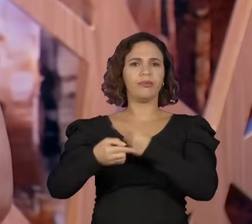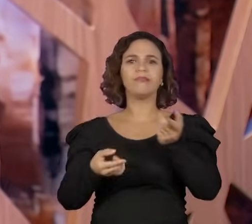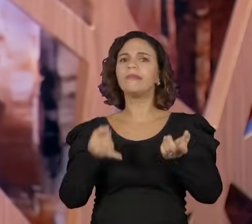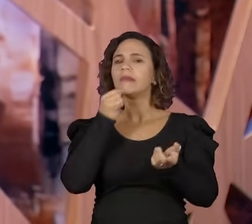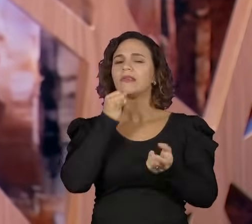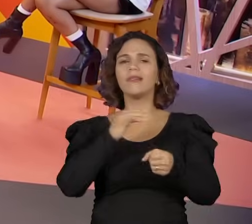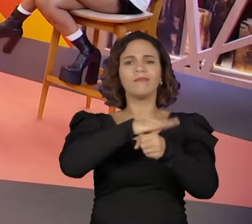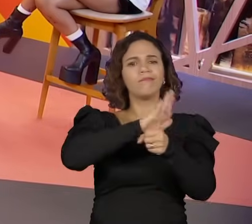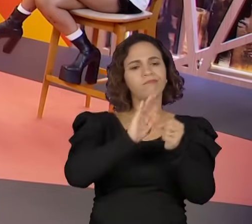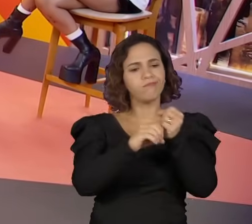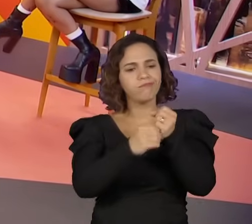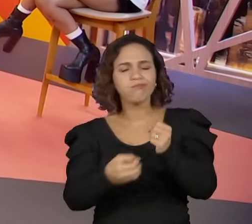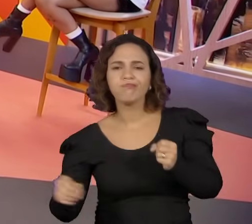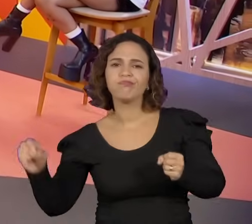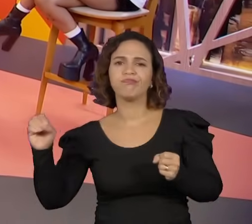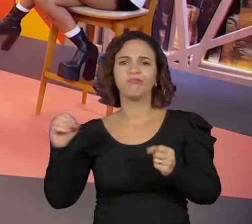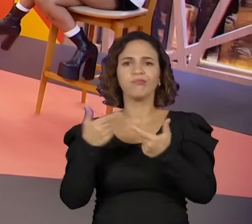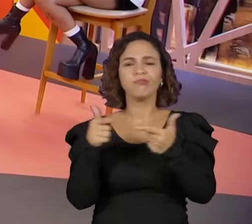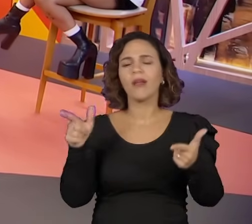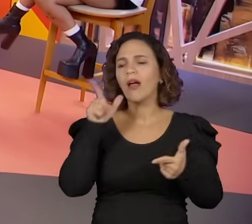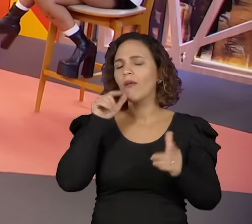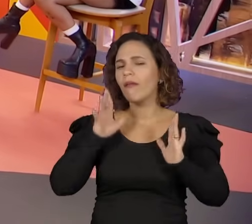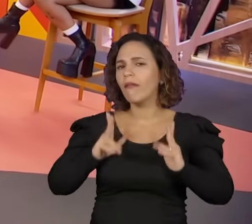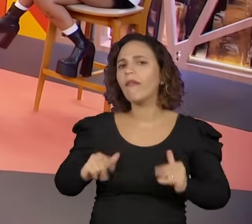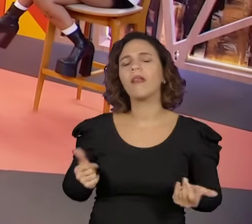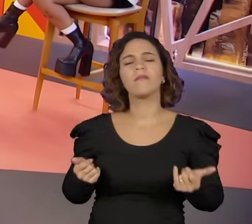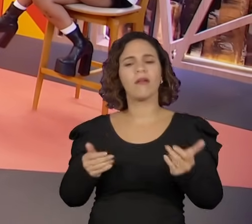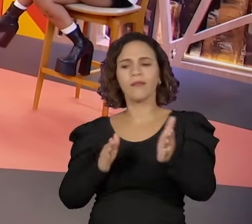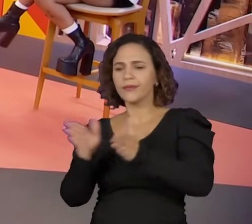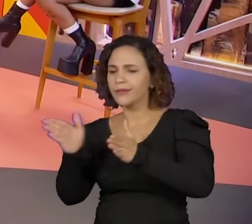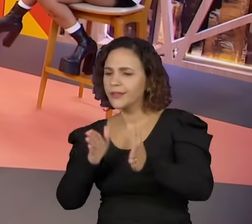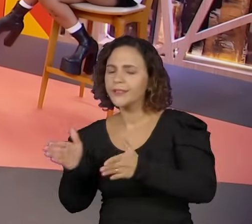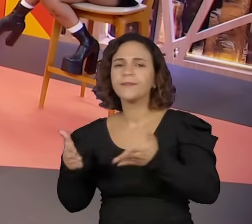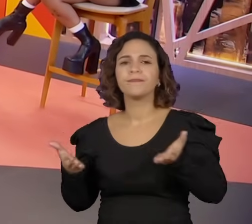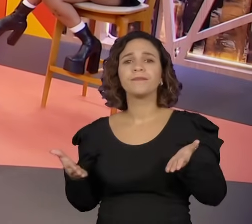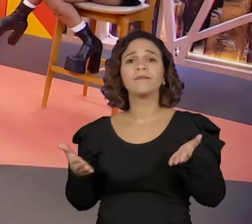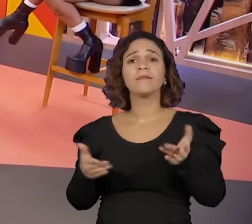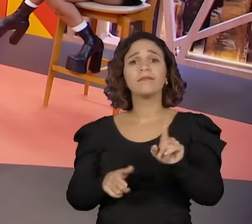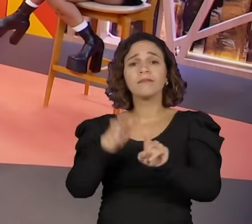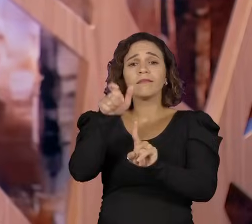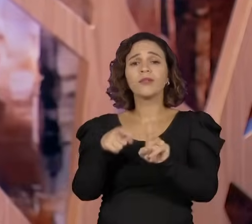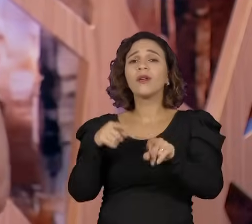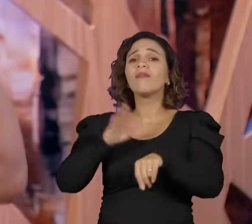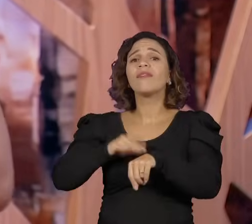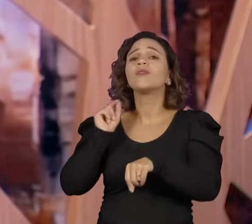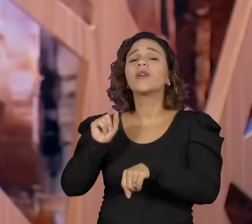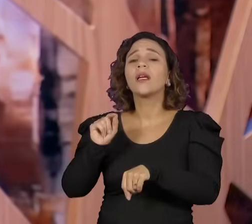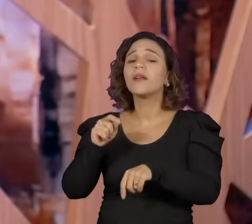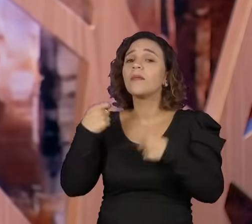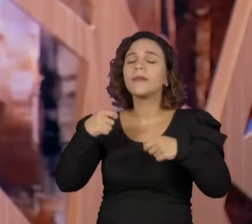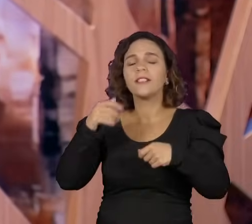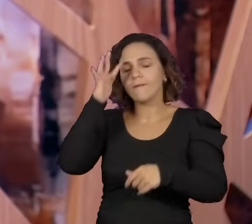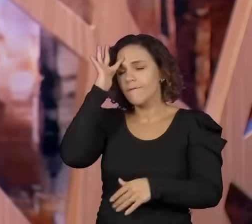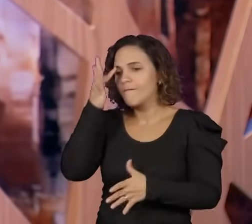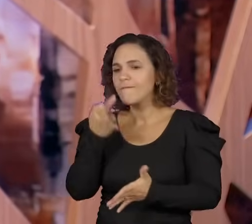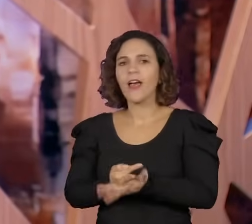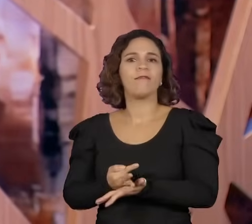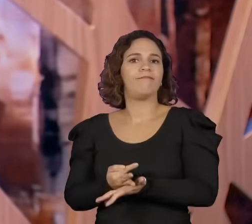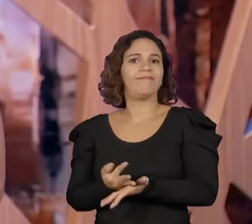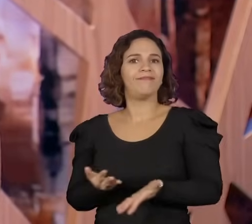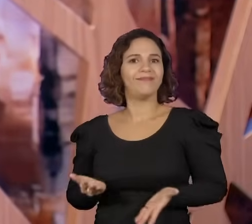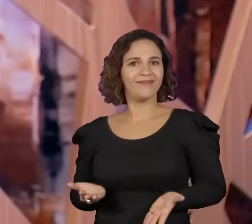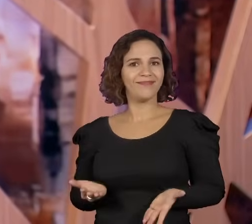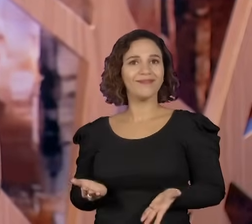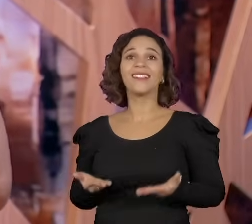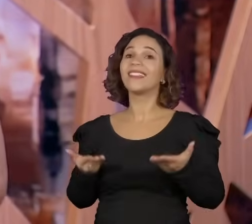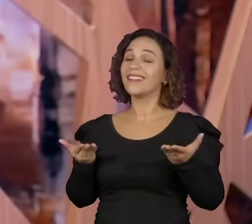de saneamento, acesso e tudo mais. Então, o que a pessoa pode ter? Fé. E aí é